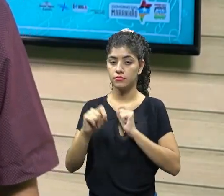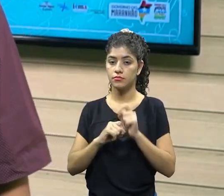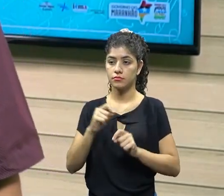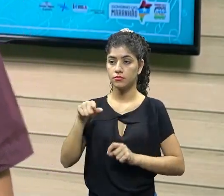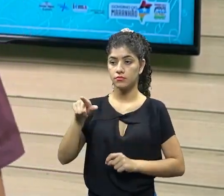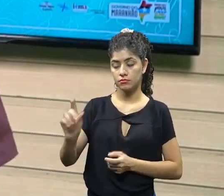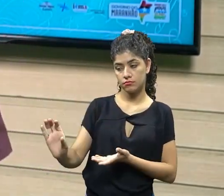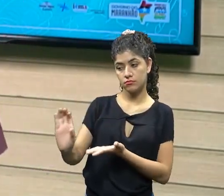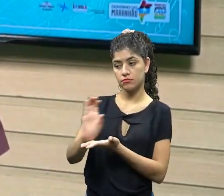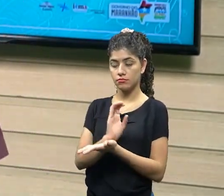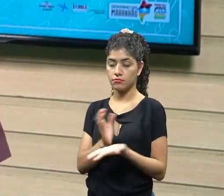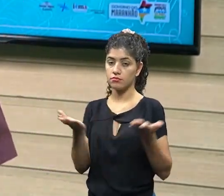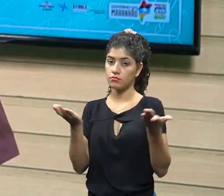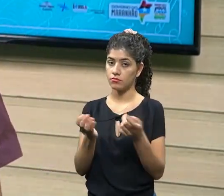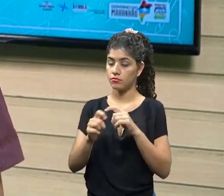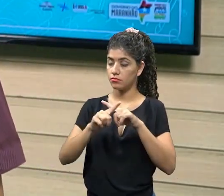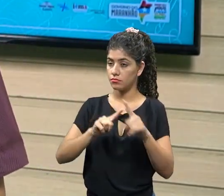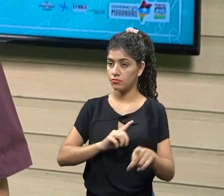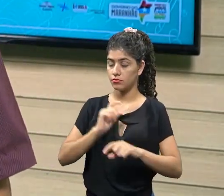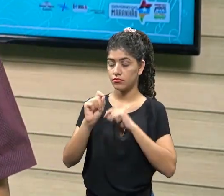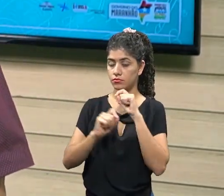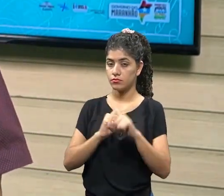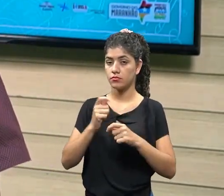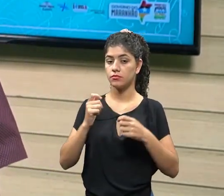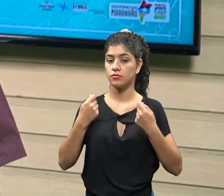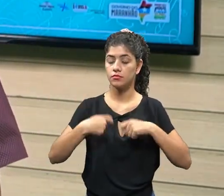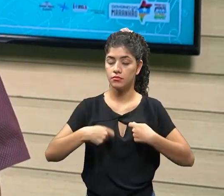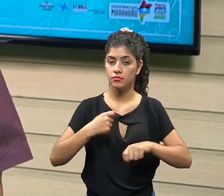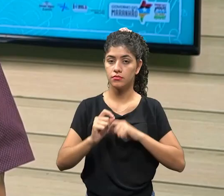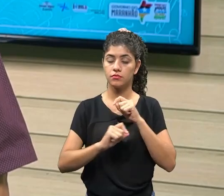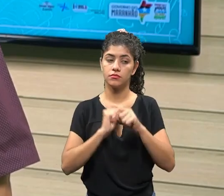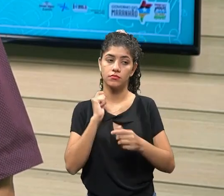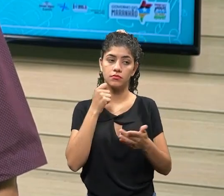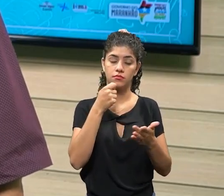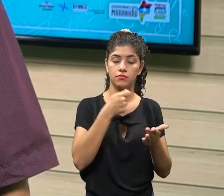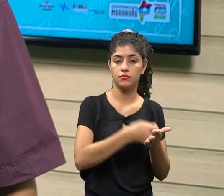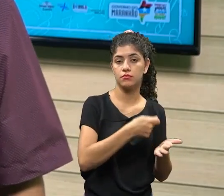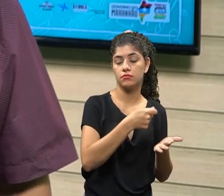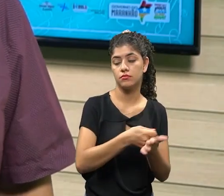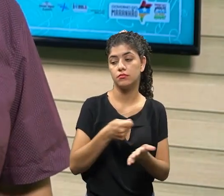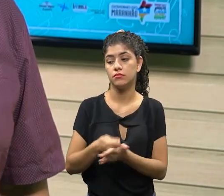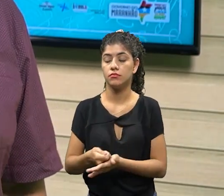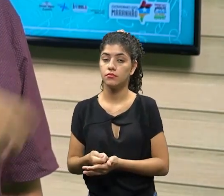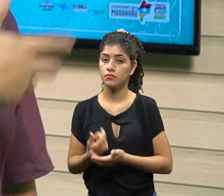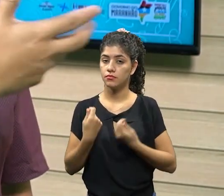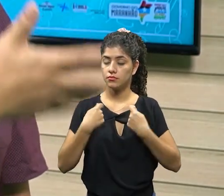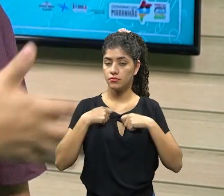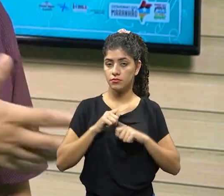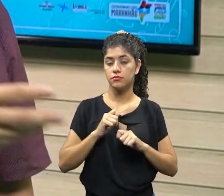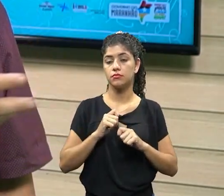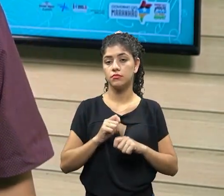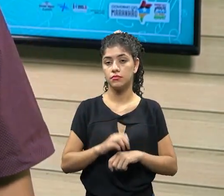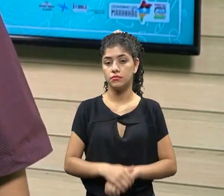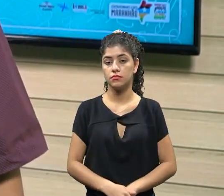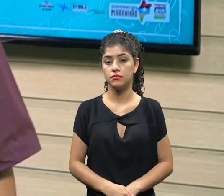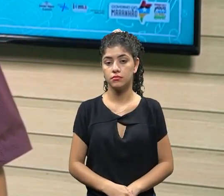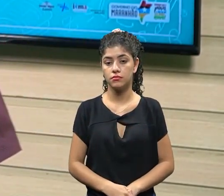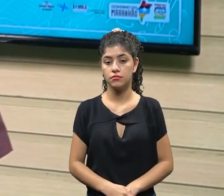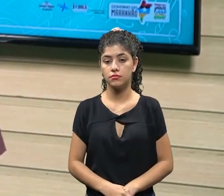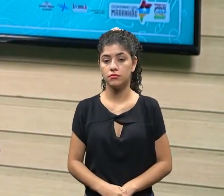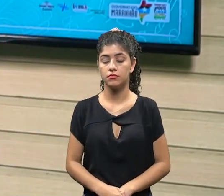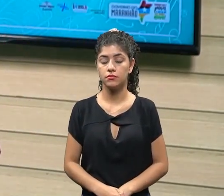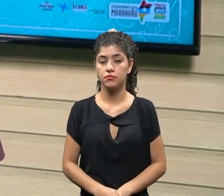desse caixa tem algumas outras coisas obrigações que você precisa fazer, né? Que